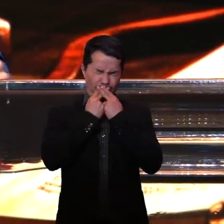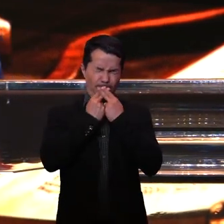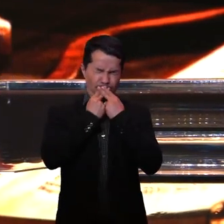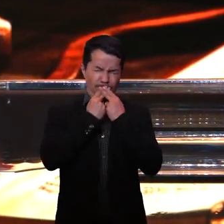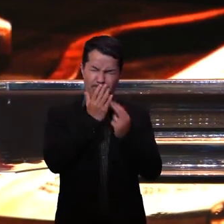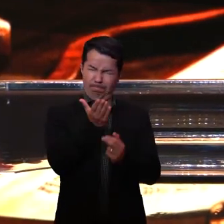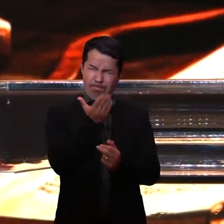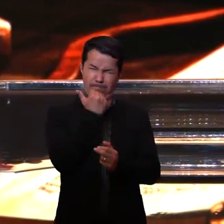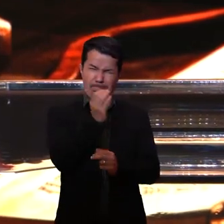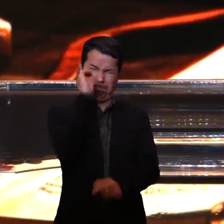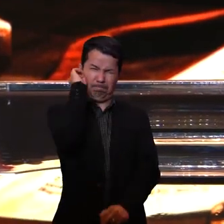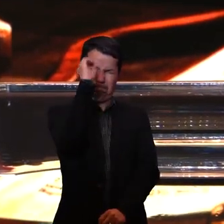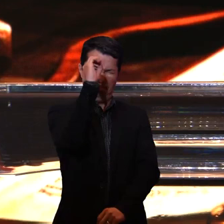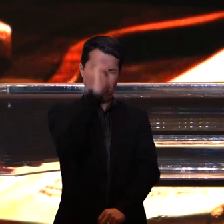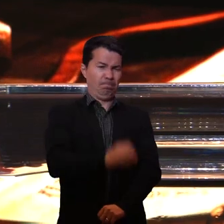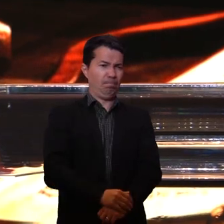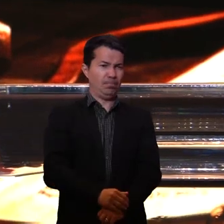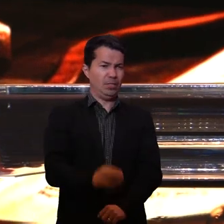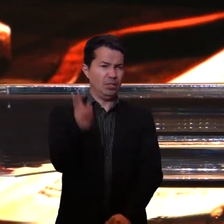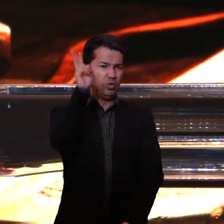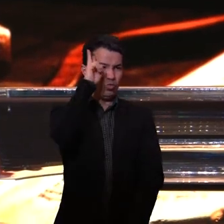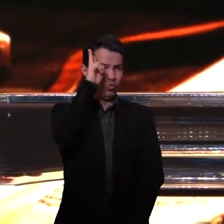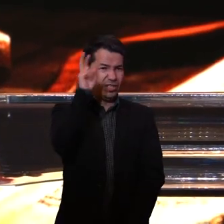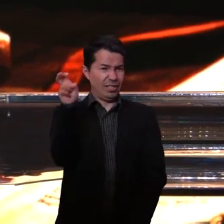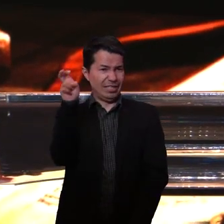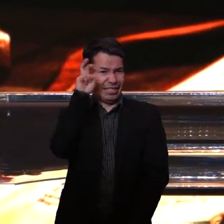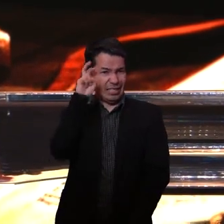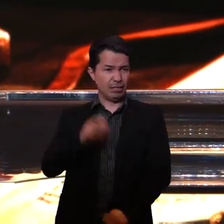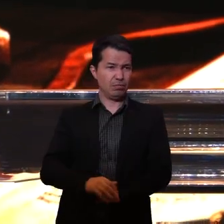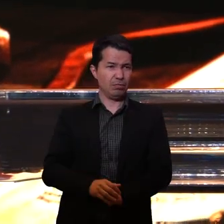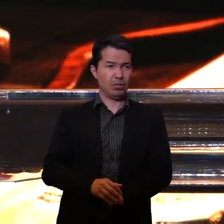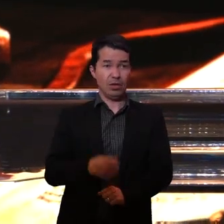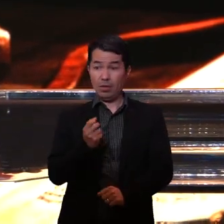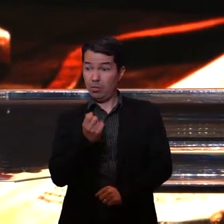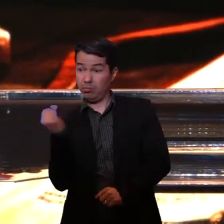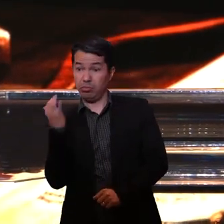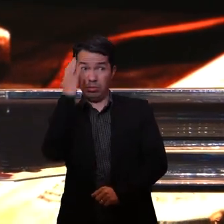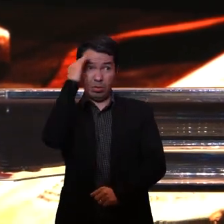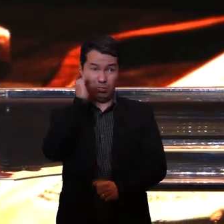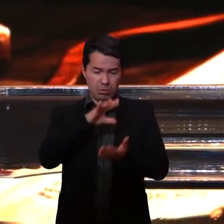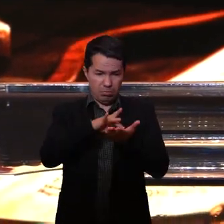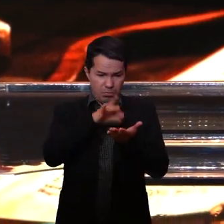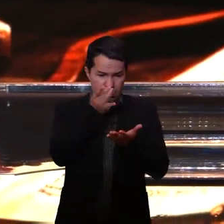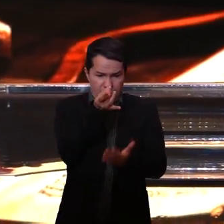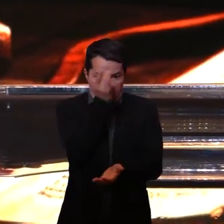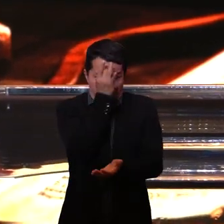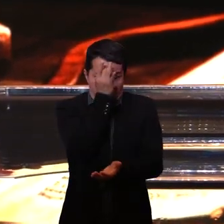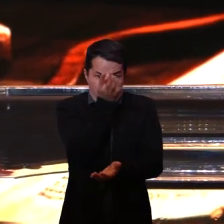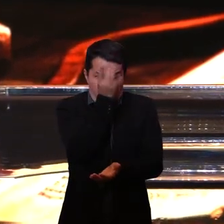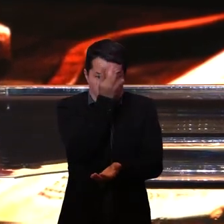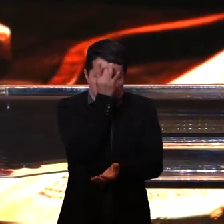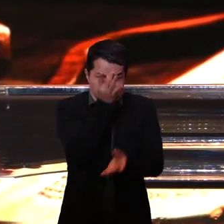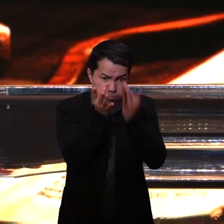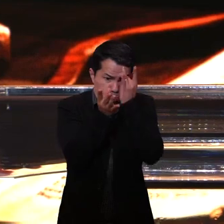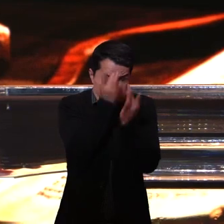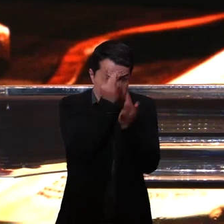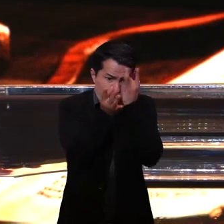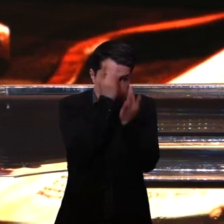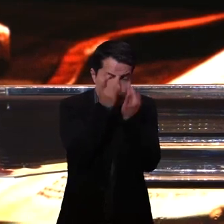e ele, alguns decoravam a Torá, cumpriam a lei